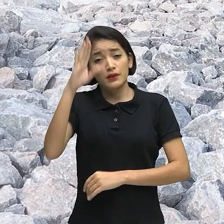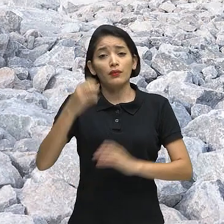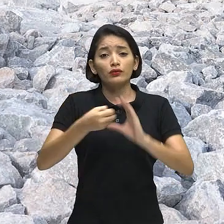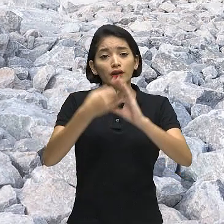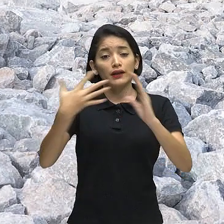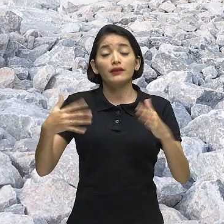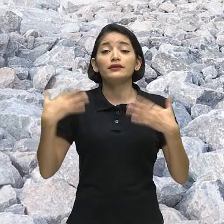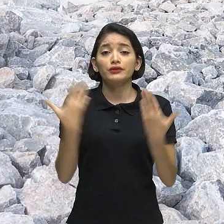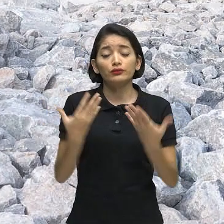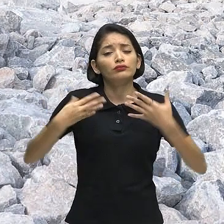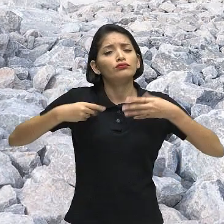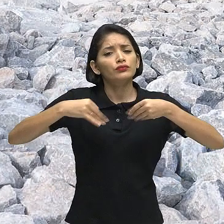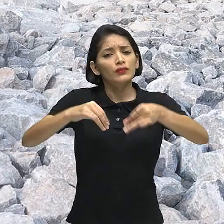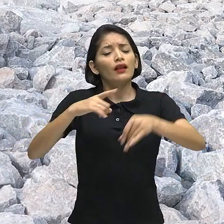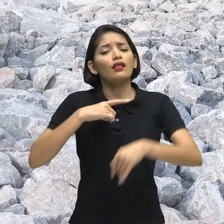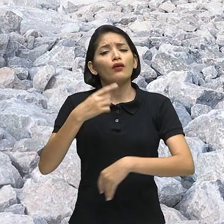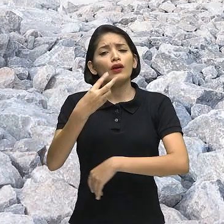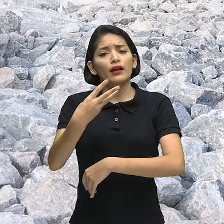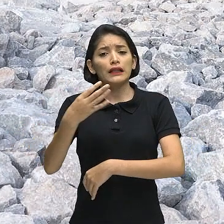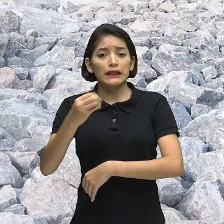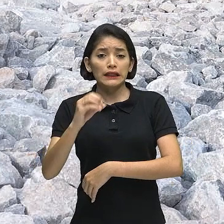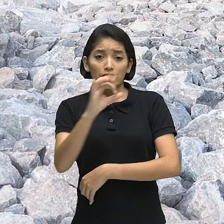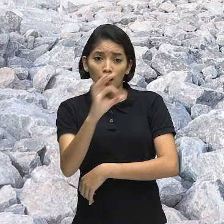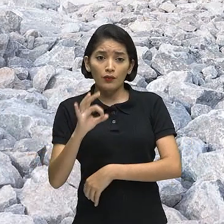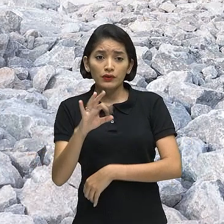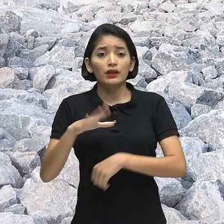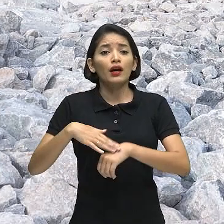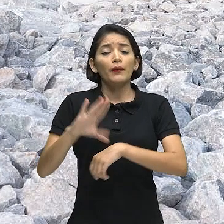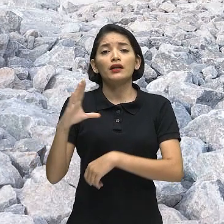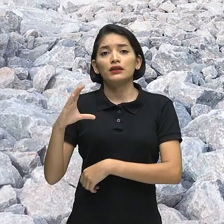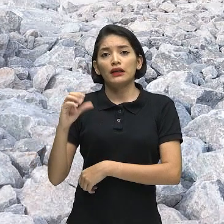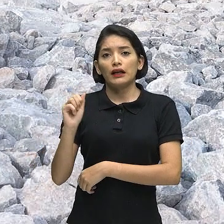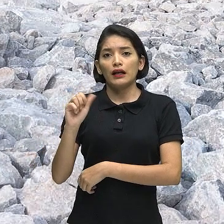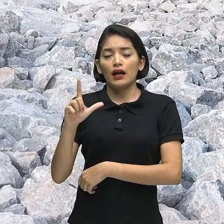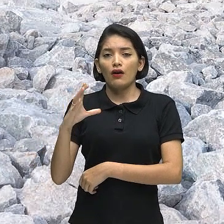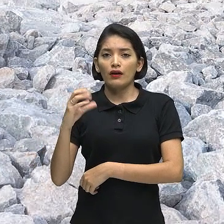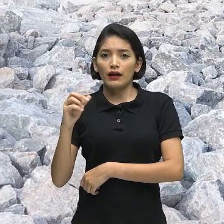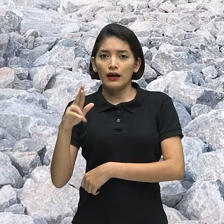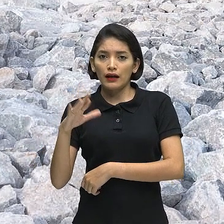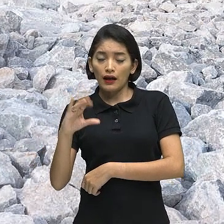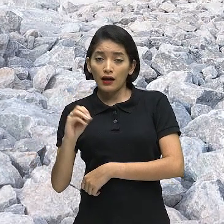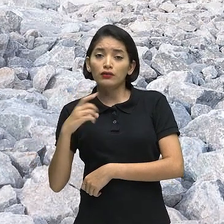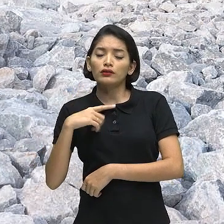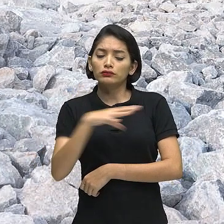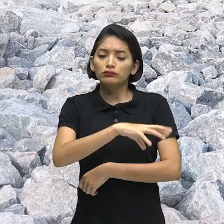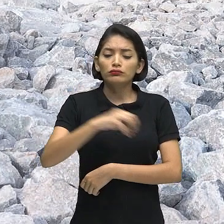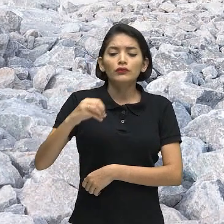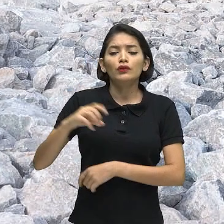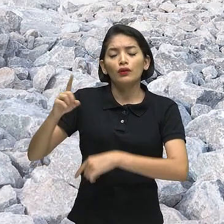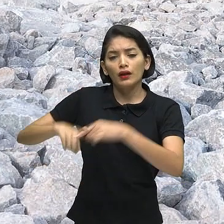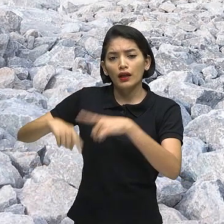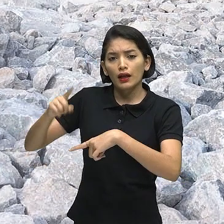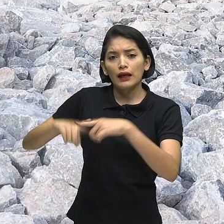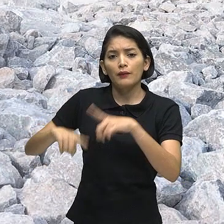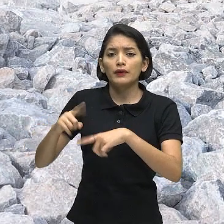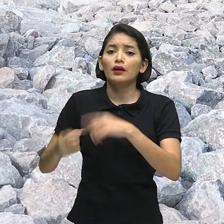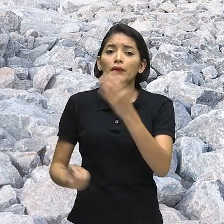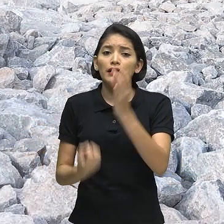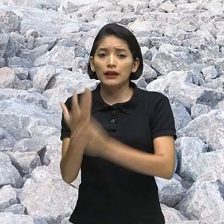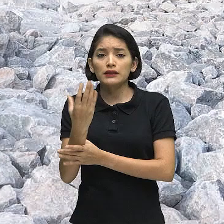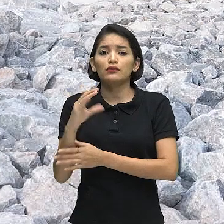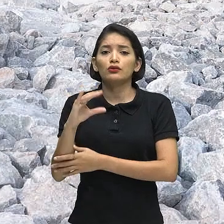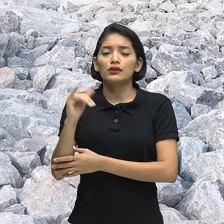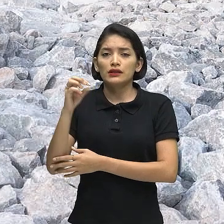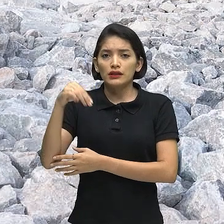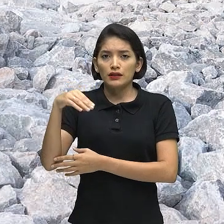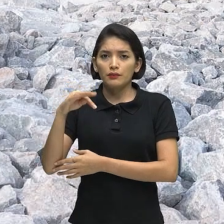esse solo ele tem 30% a mais de calcário. Dele é retirada a matéria-prima para o cal e para o cimento, né?